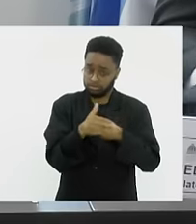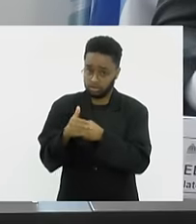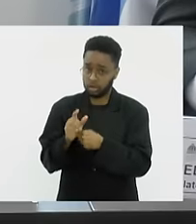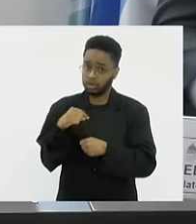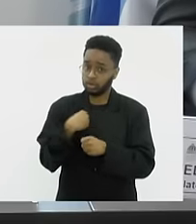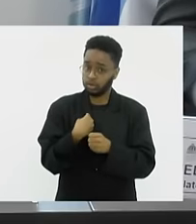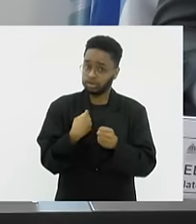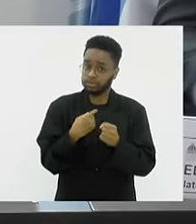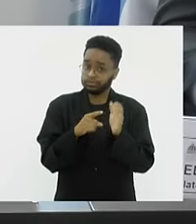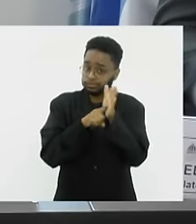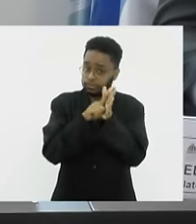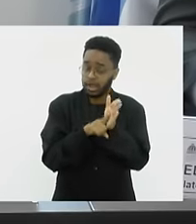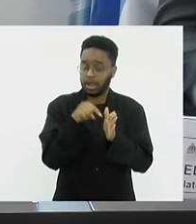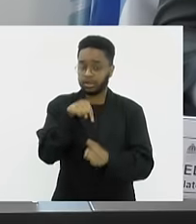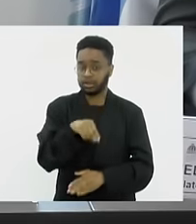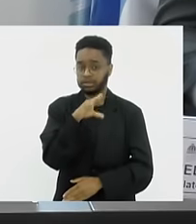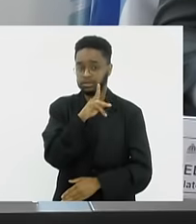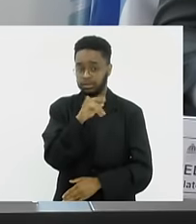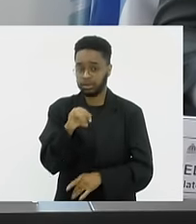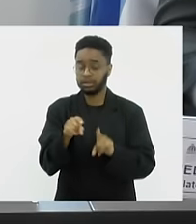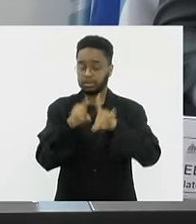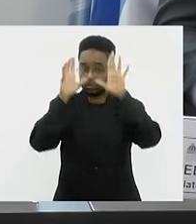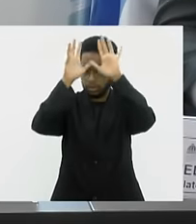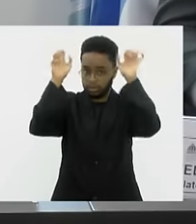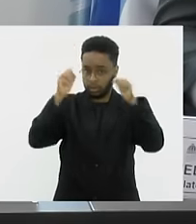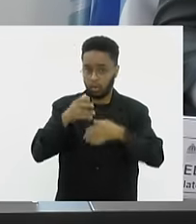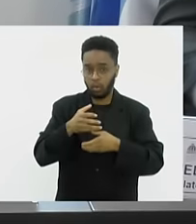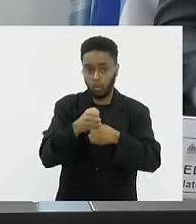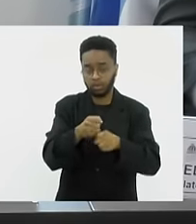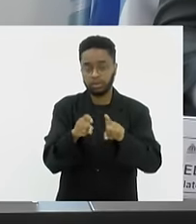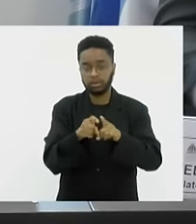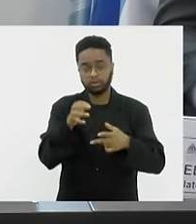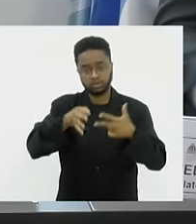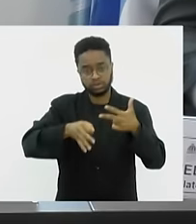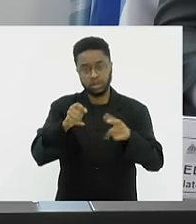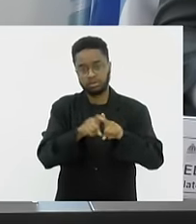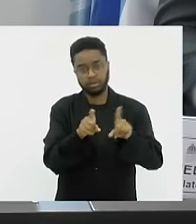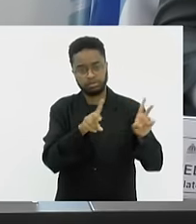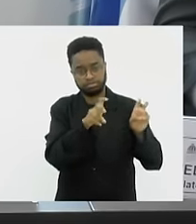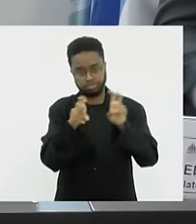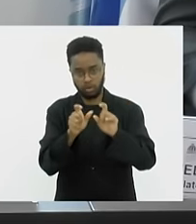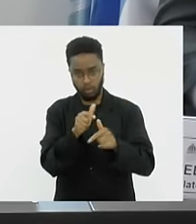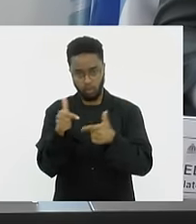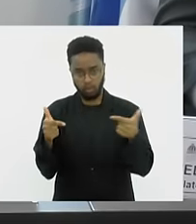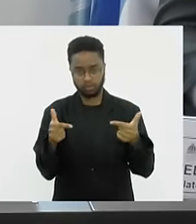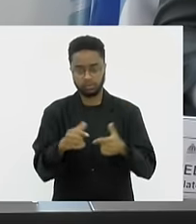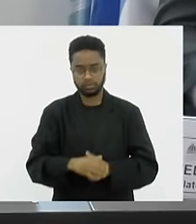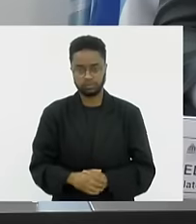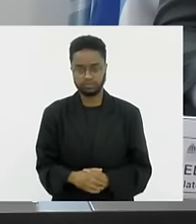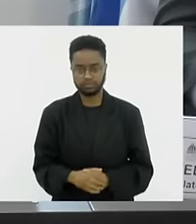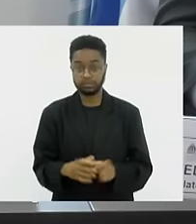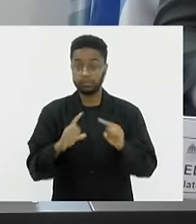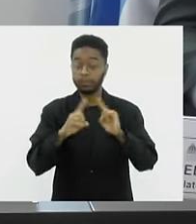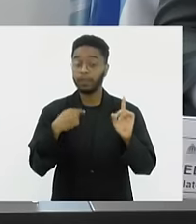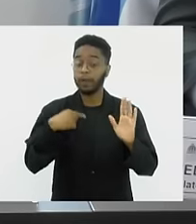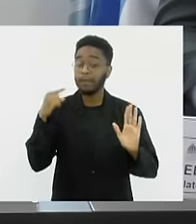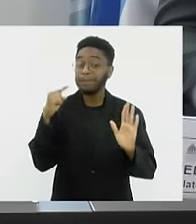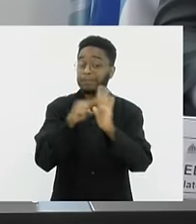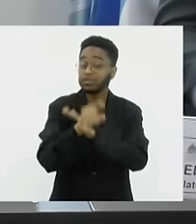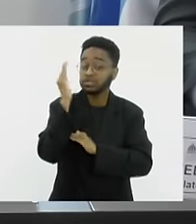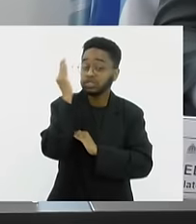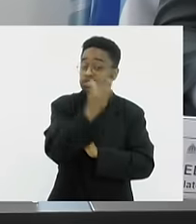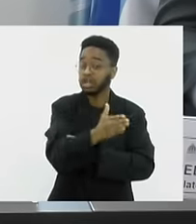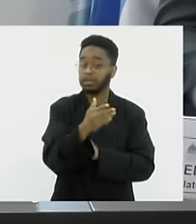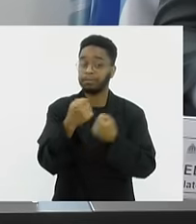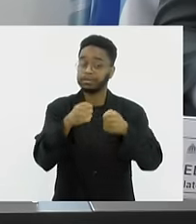objeto de investigação dessa CPI, do Tribunal de Contas, do Poder Judiciário e outras questões. O que eu estou perguntando de forma objetiva, e a